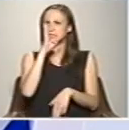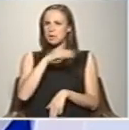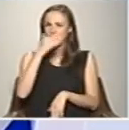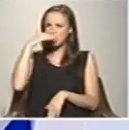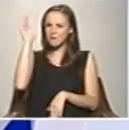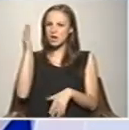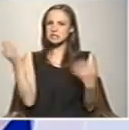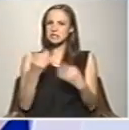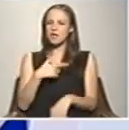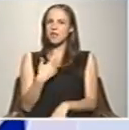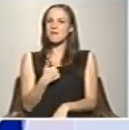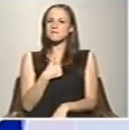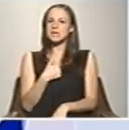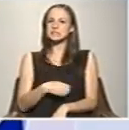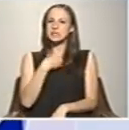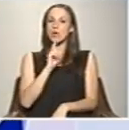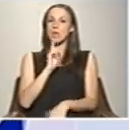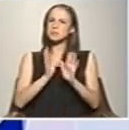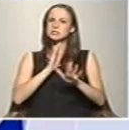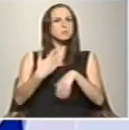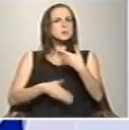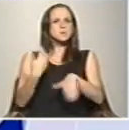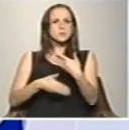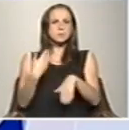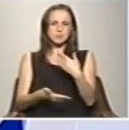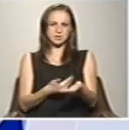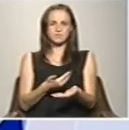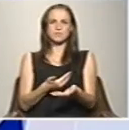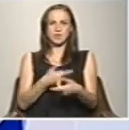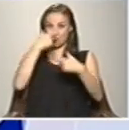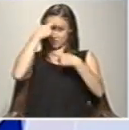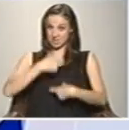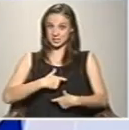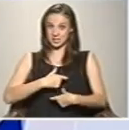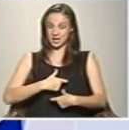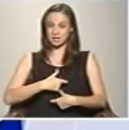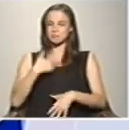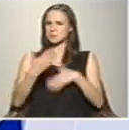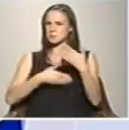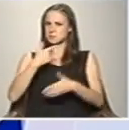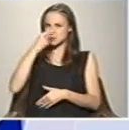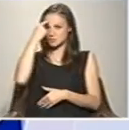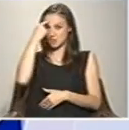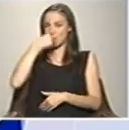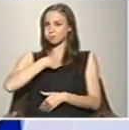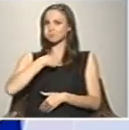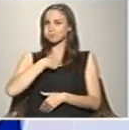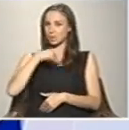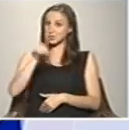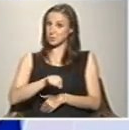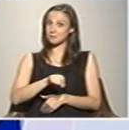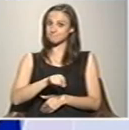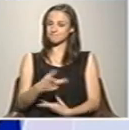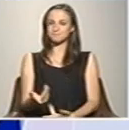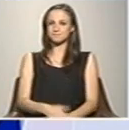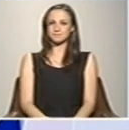temos essa necessidade maior, que é nos mantermos ativos. Mantermos-nos ativos fisicamente, mantermos-nos ativos intelectualmente. Uma